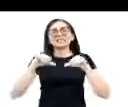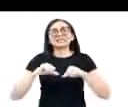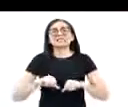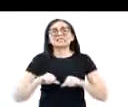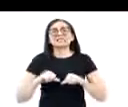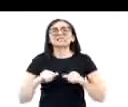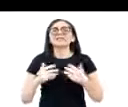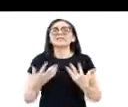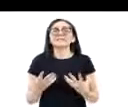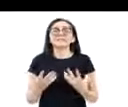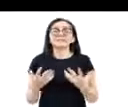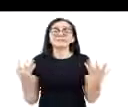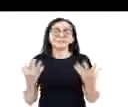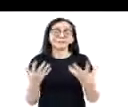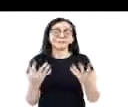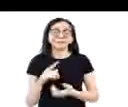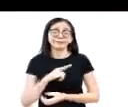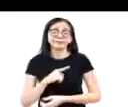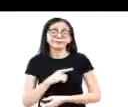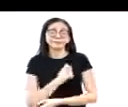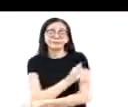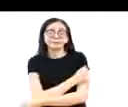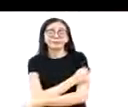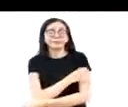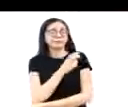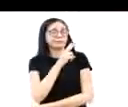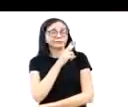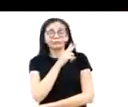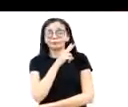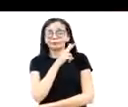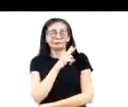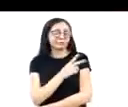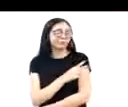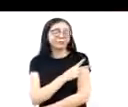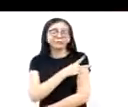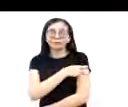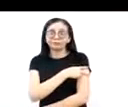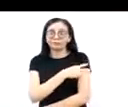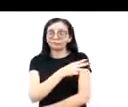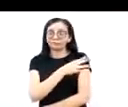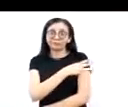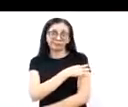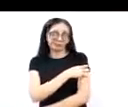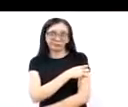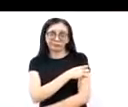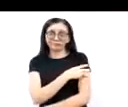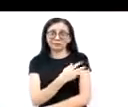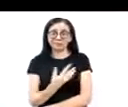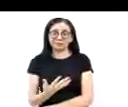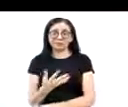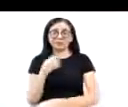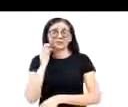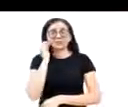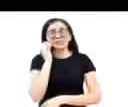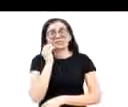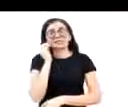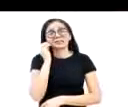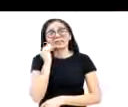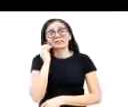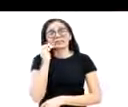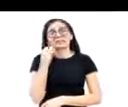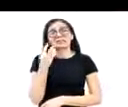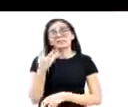que estão no segundo ano, terceiro ano do ensino fundamental menor, fundamental 1, com experiências da